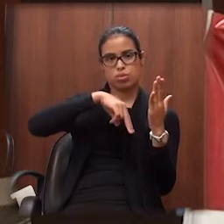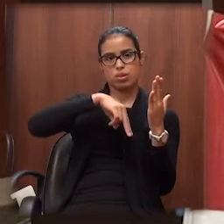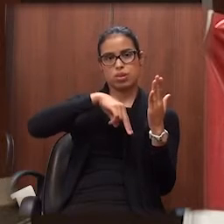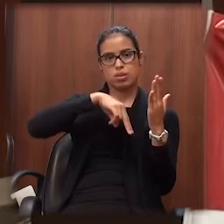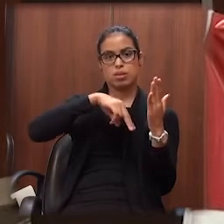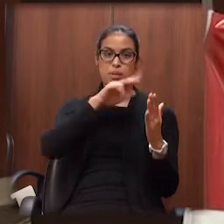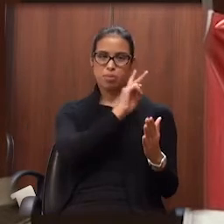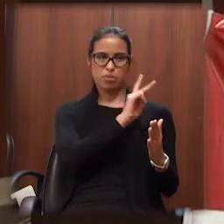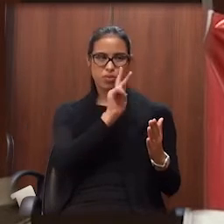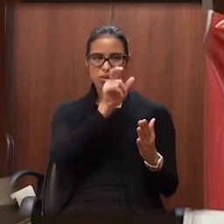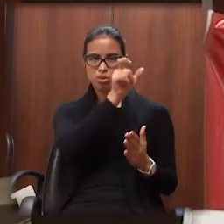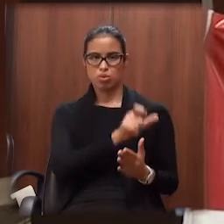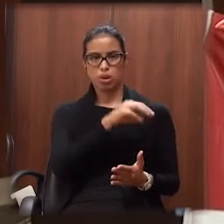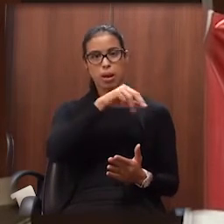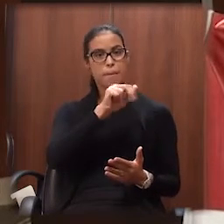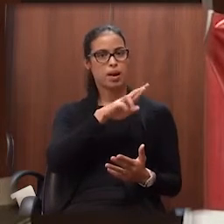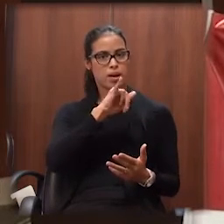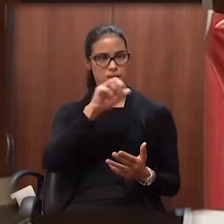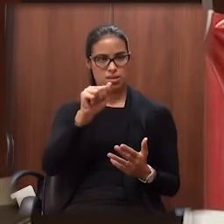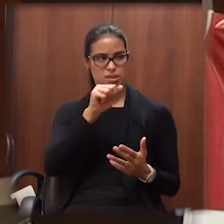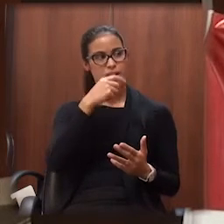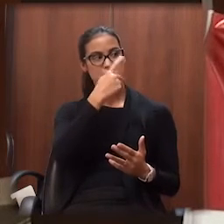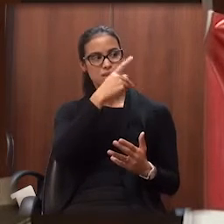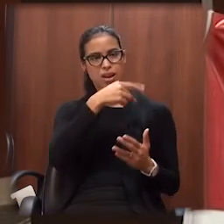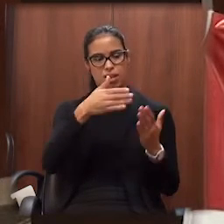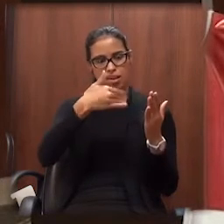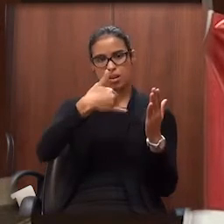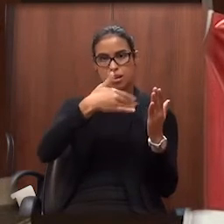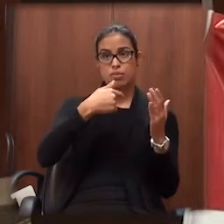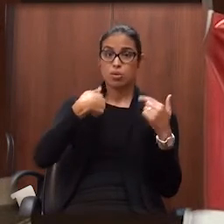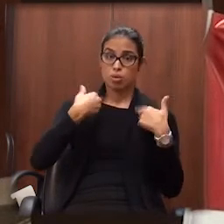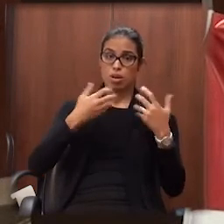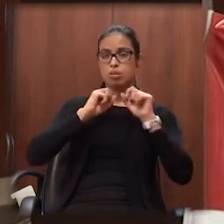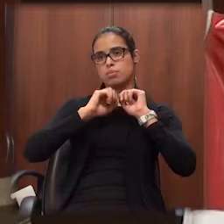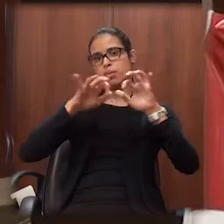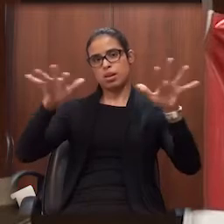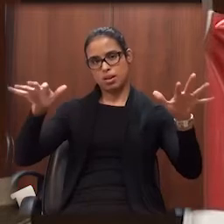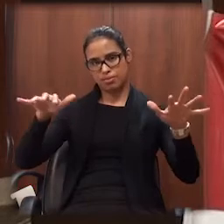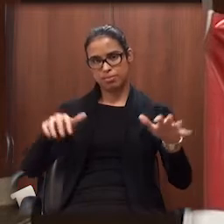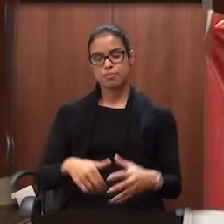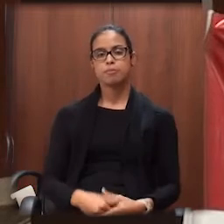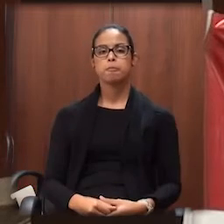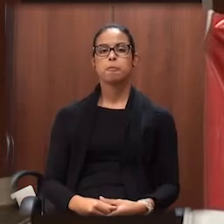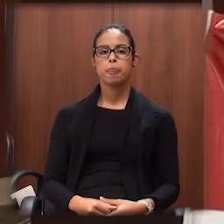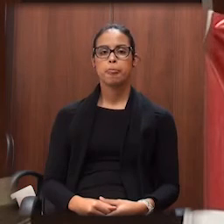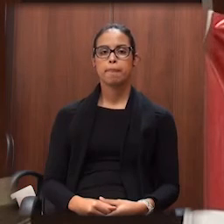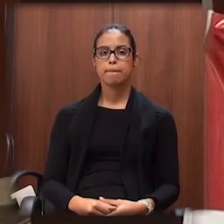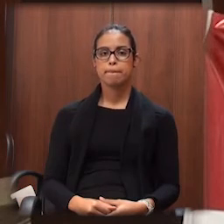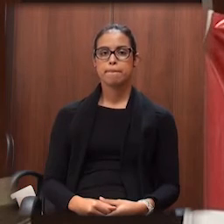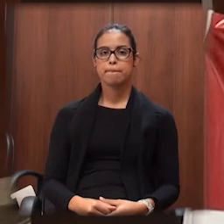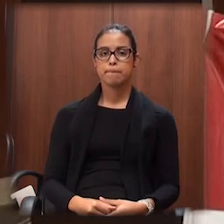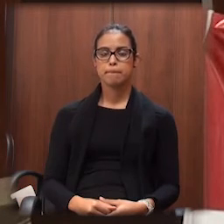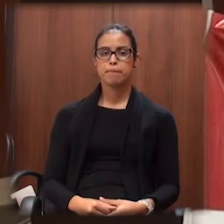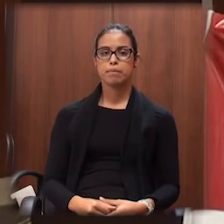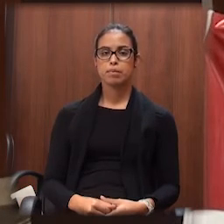pela professora Maria Vitória Benevides. E é nesse sentido que eu vou seguir fazendo observações,